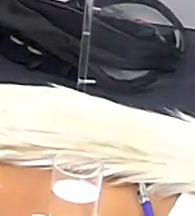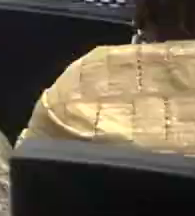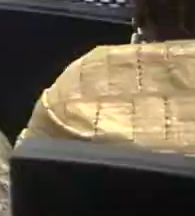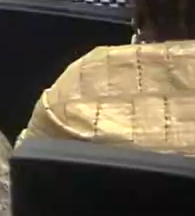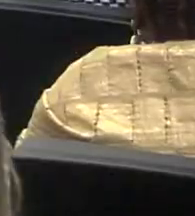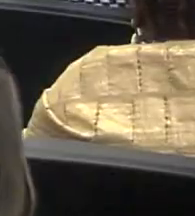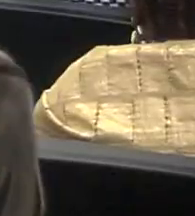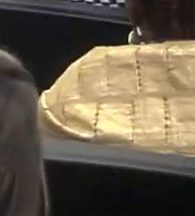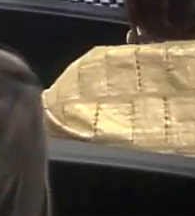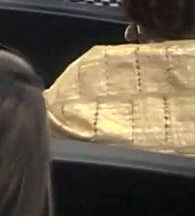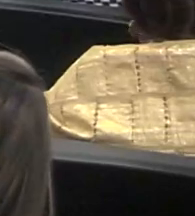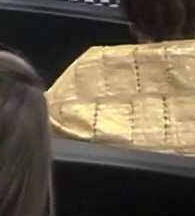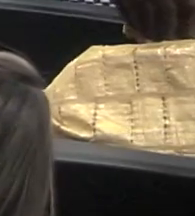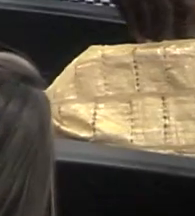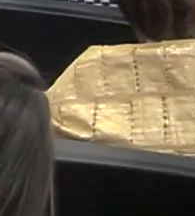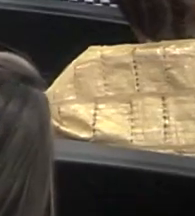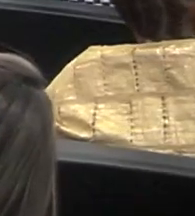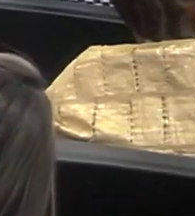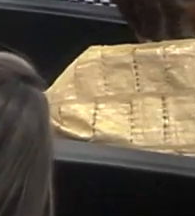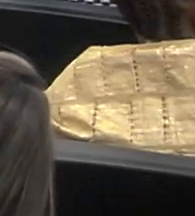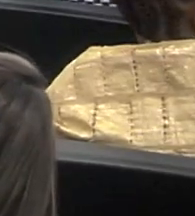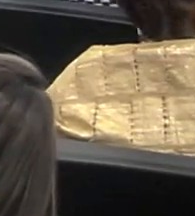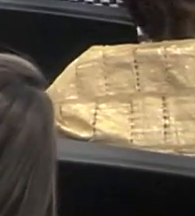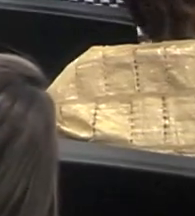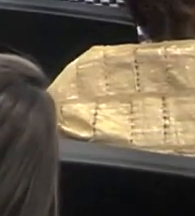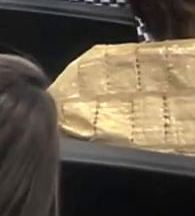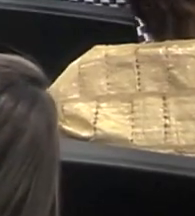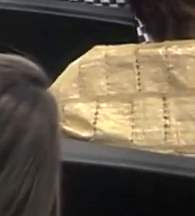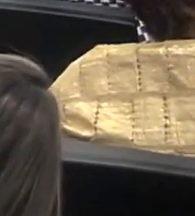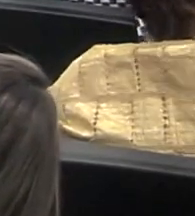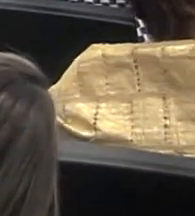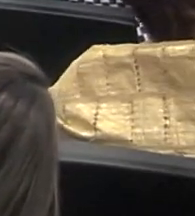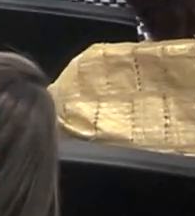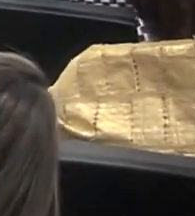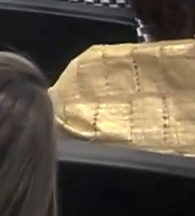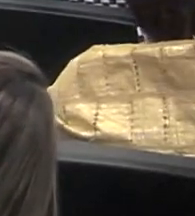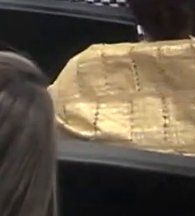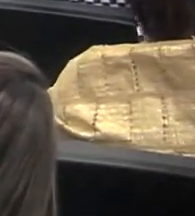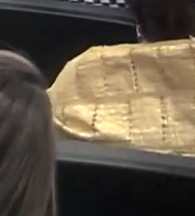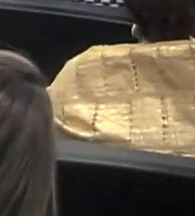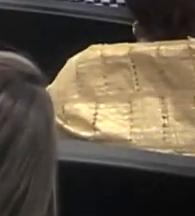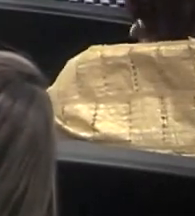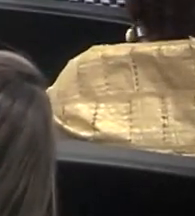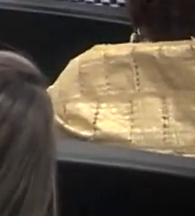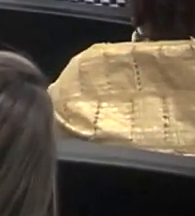orula, sem ser orula, sem ser alô de maior.